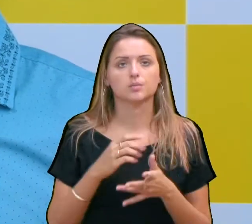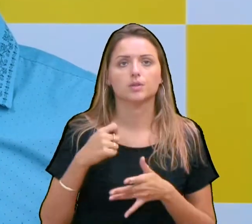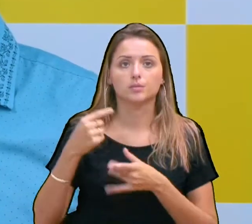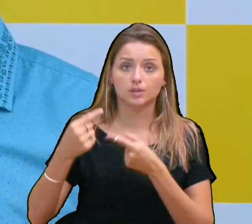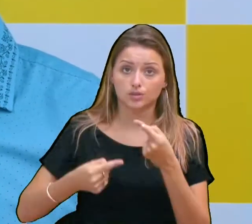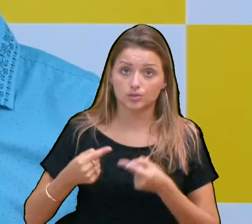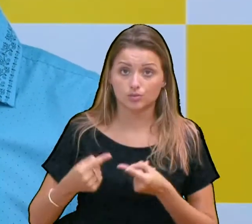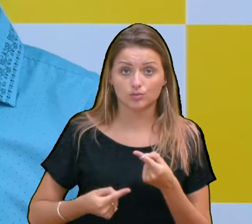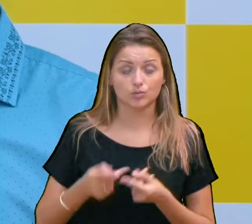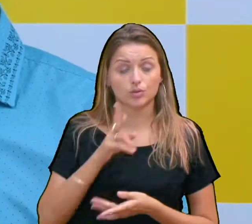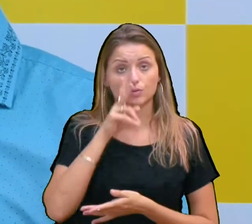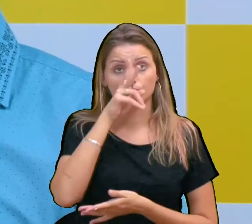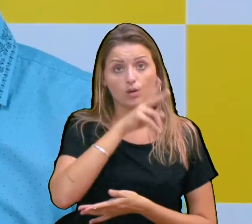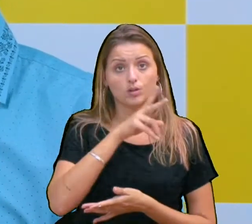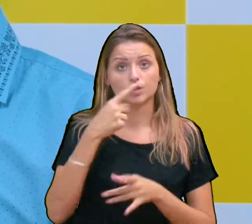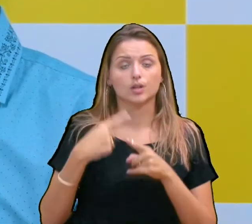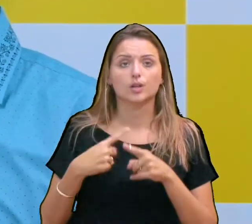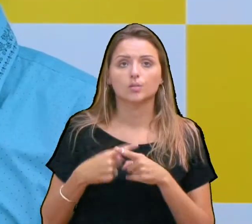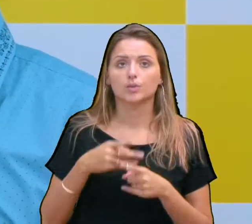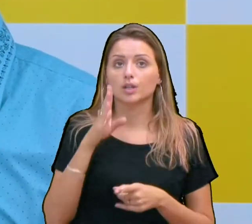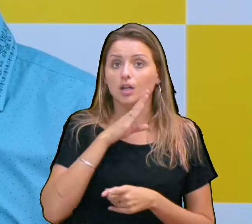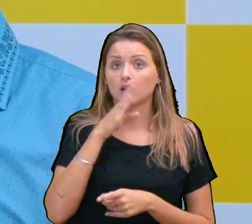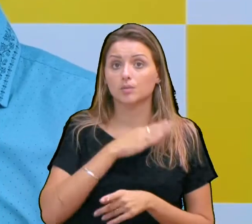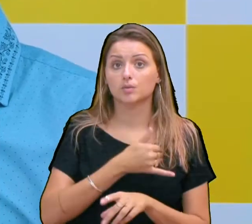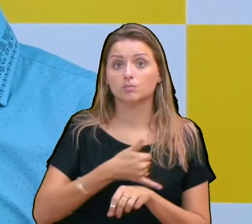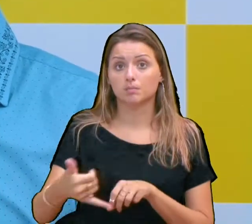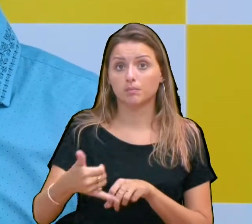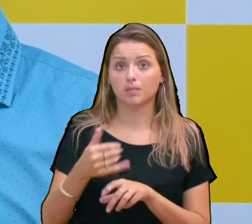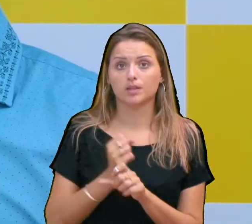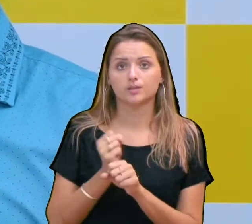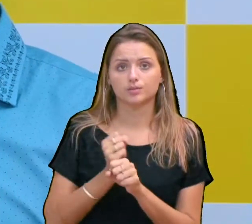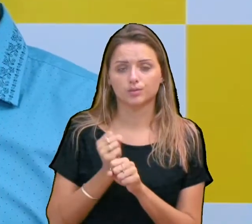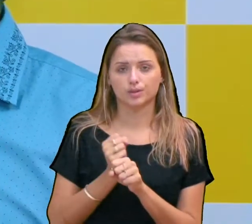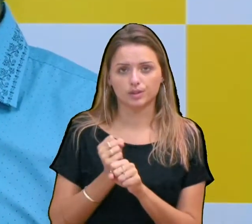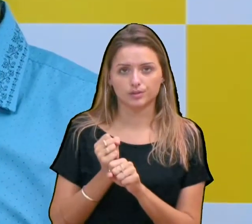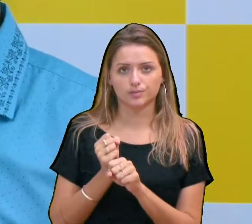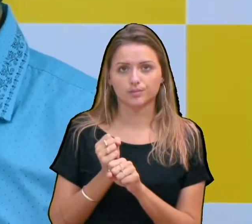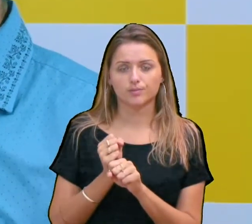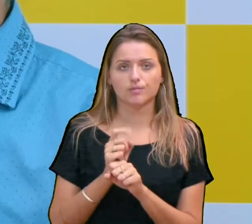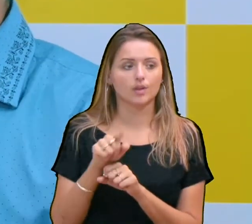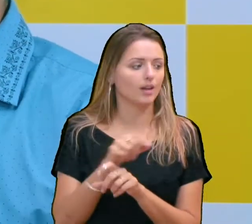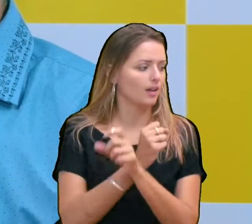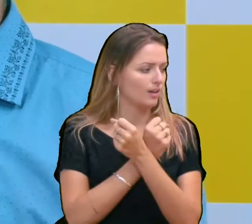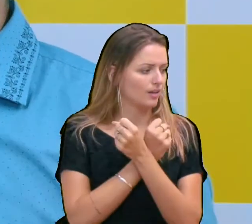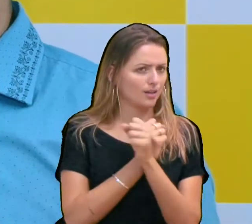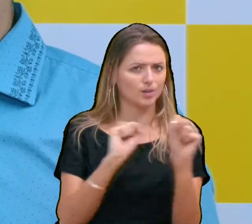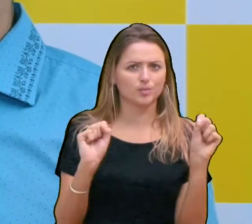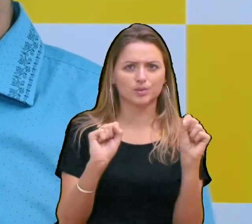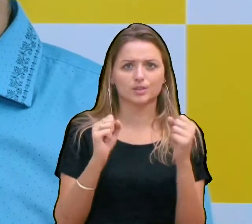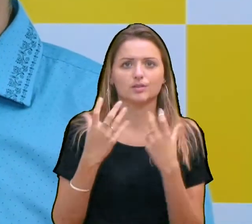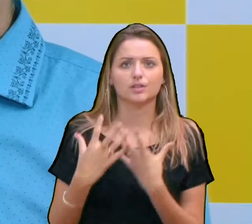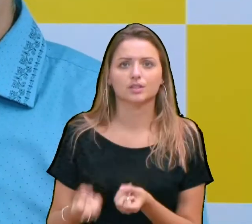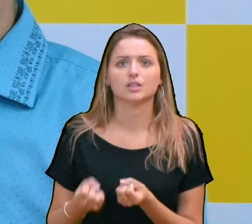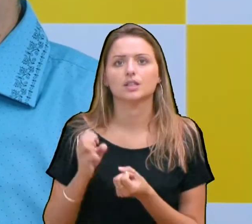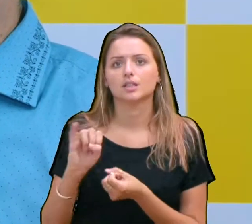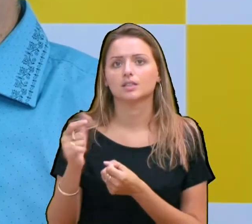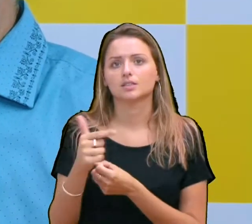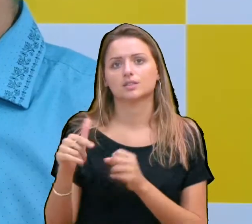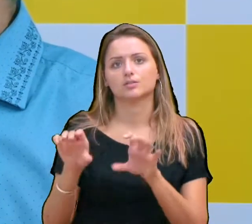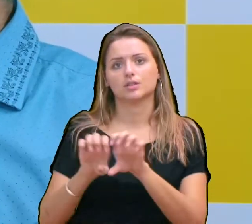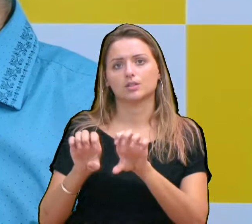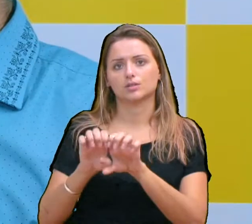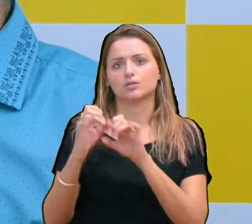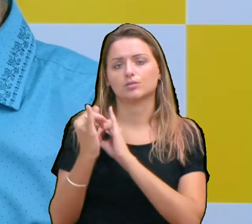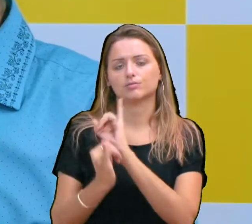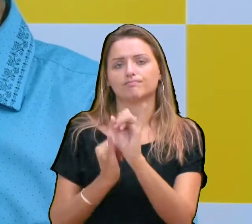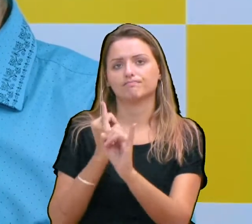debater muito forte, porque logo o ano passa e praticamente é impossível executar isso se não tem estrutura de